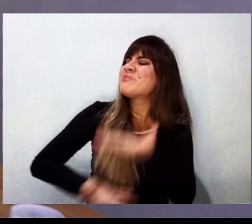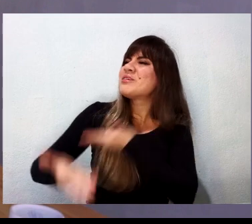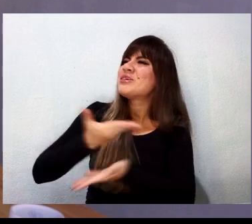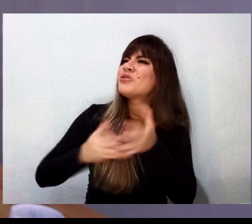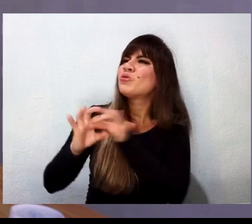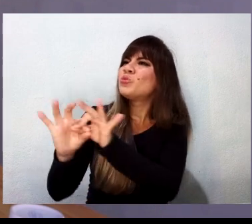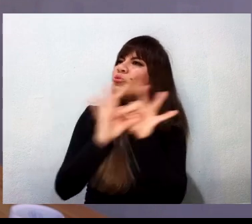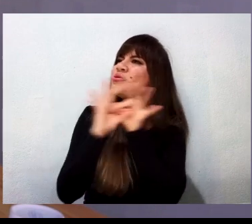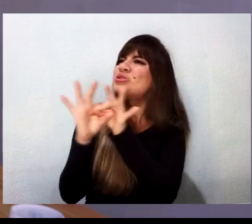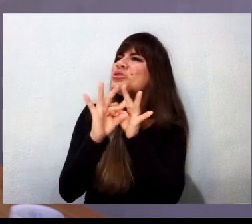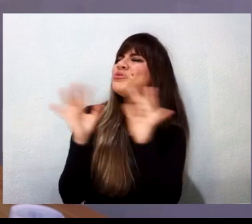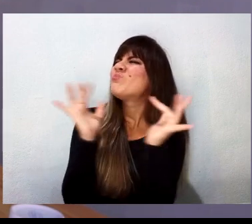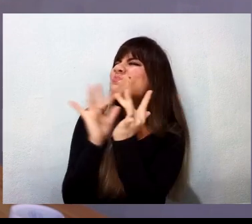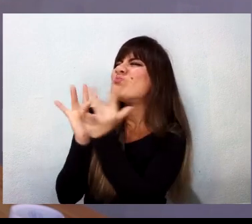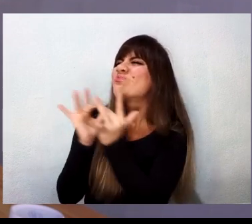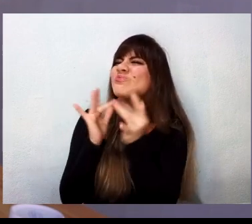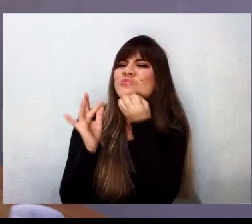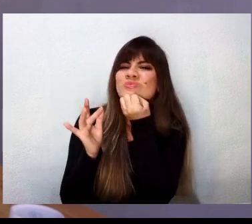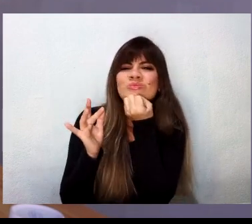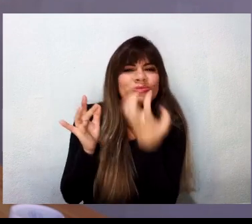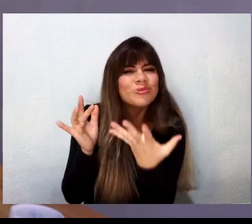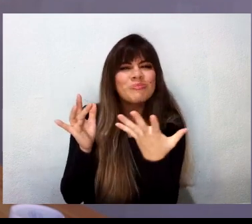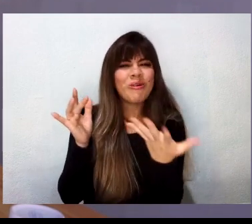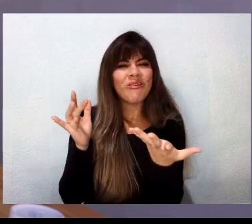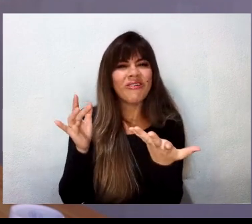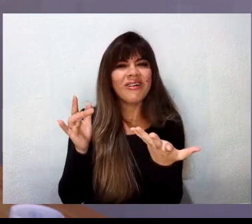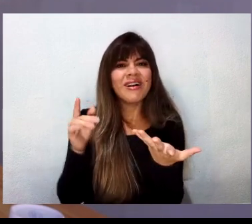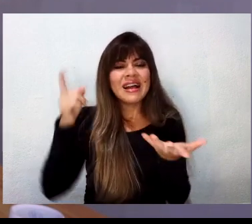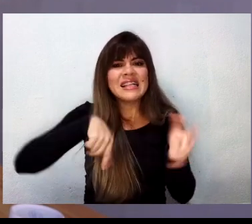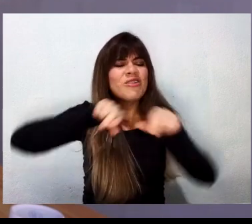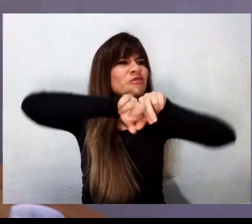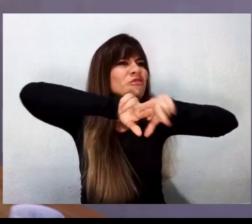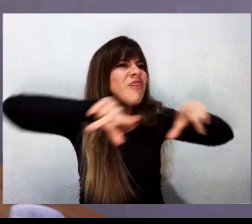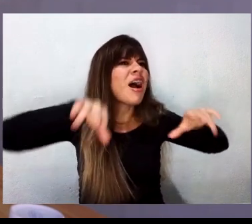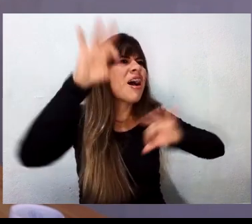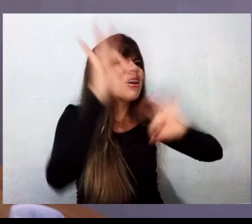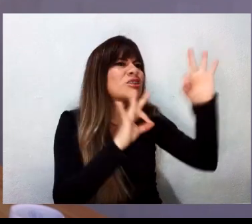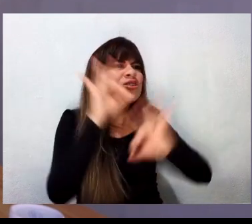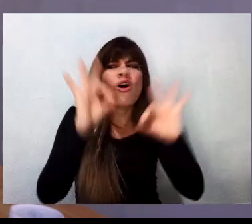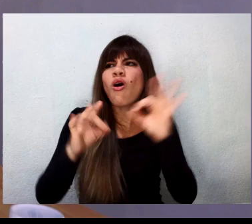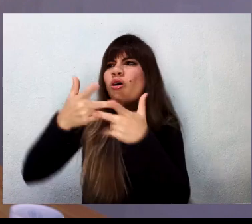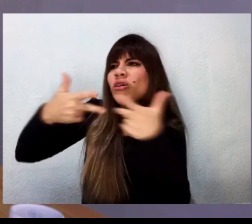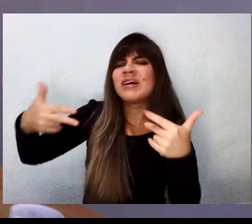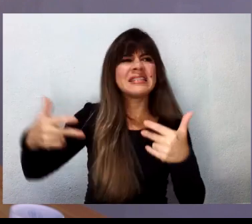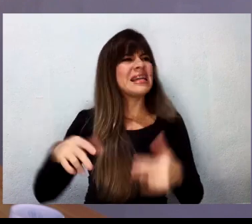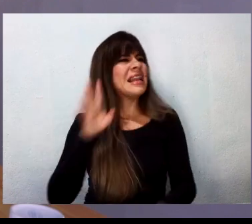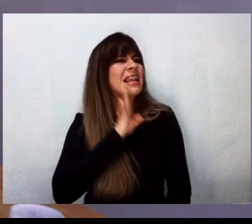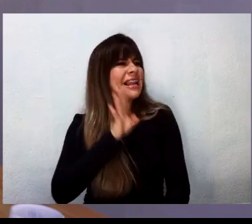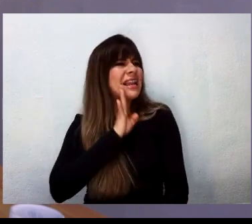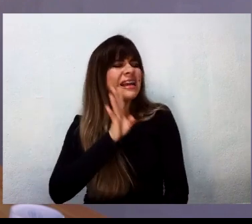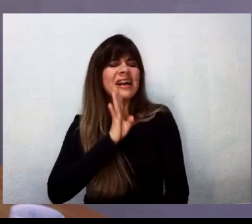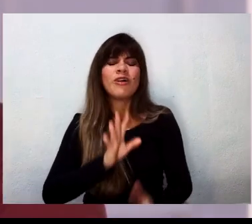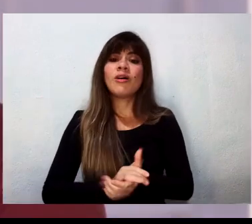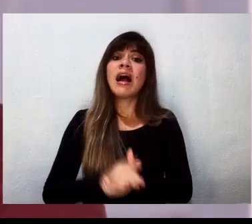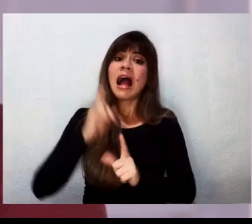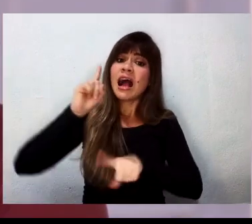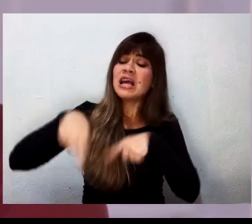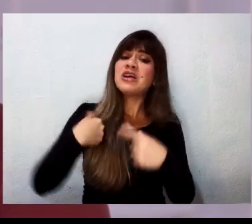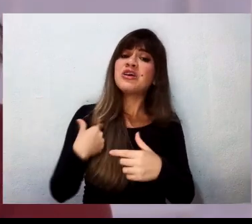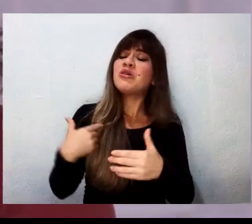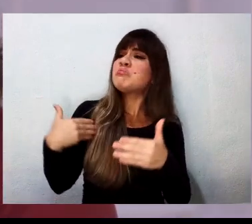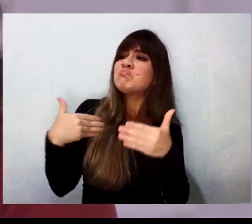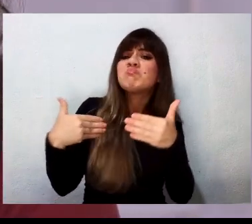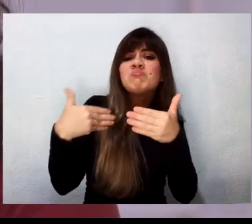energia de estar ali todo mundo junto, conectado, fazendo várias coisas ali para montar esquete e tal. E